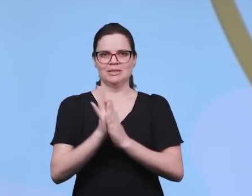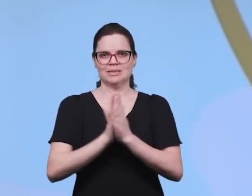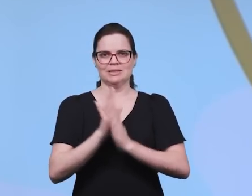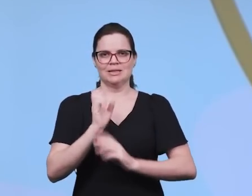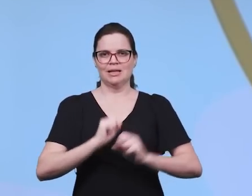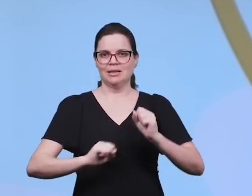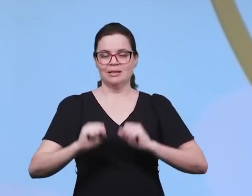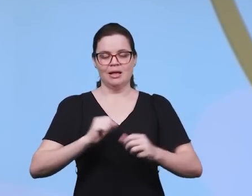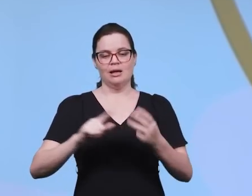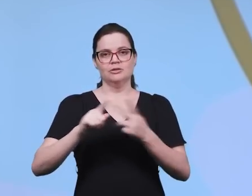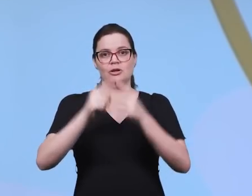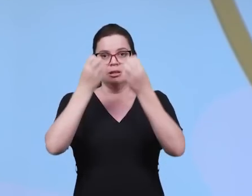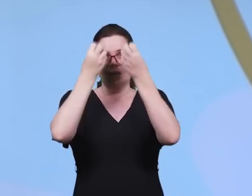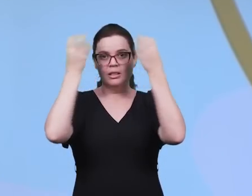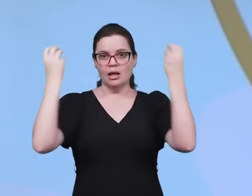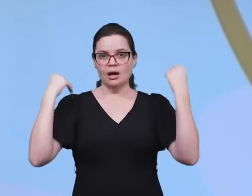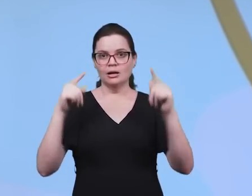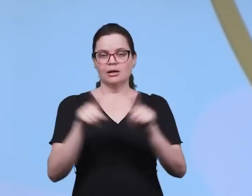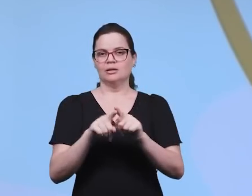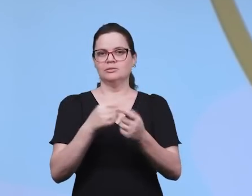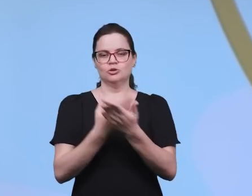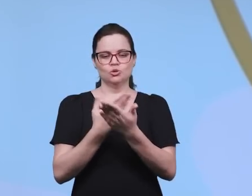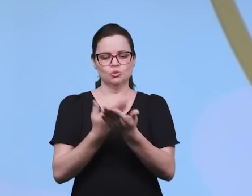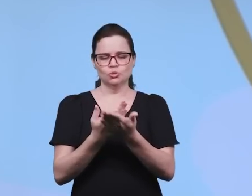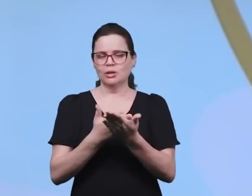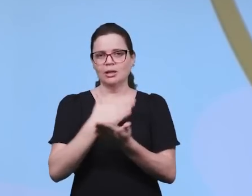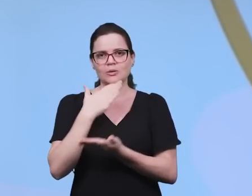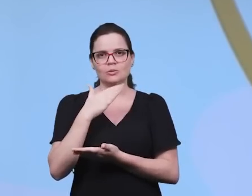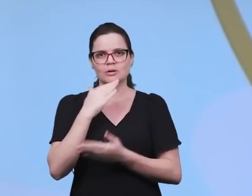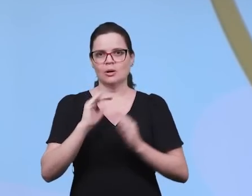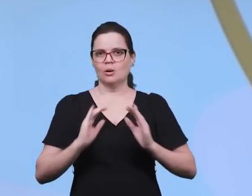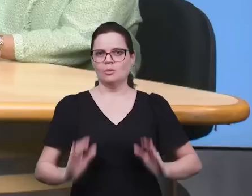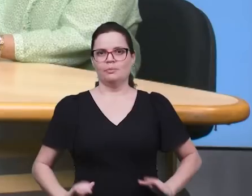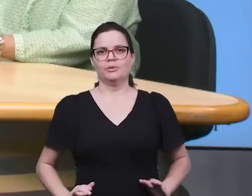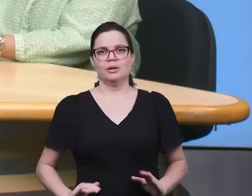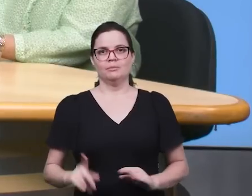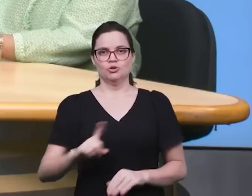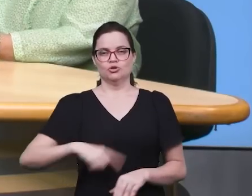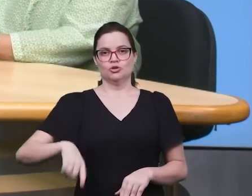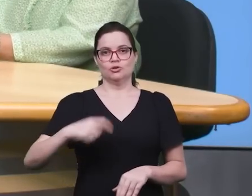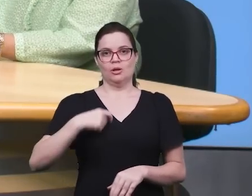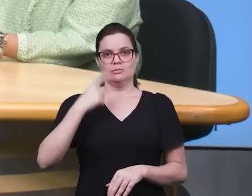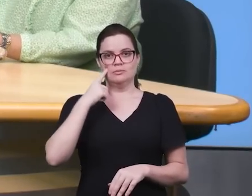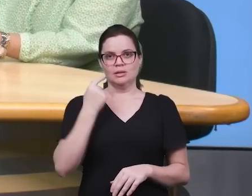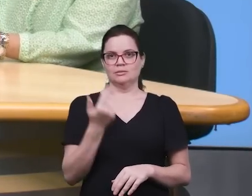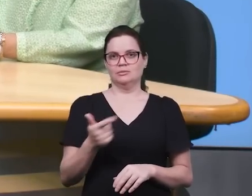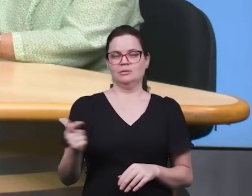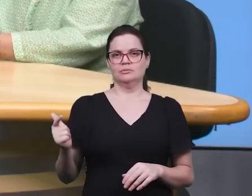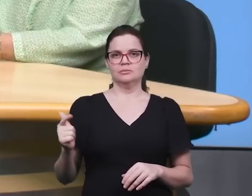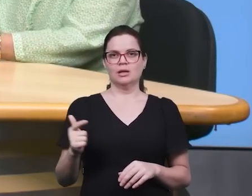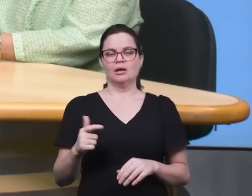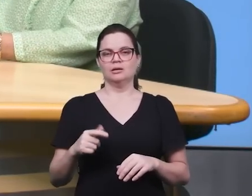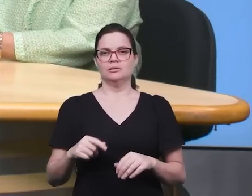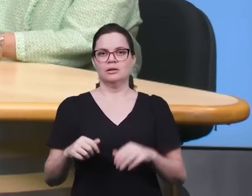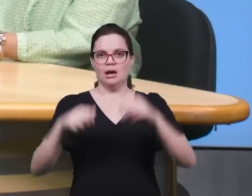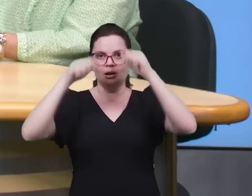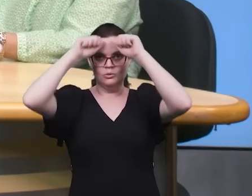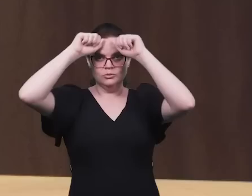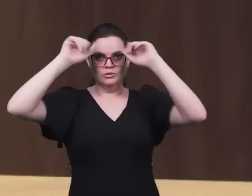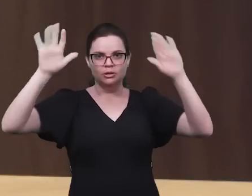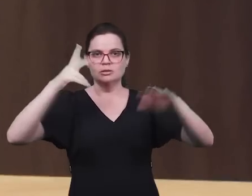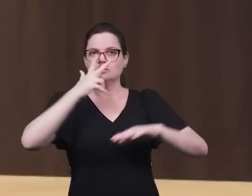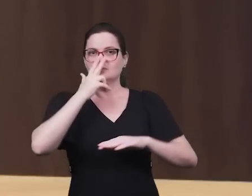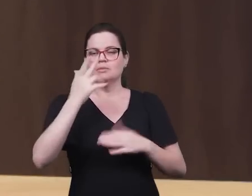com um prejuízo muito grave, dificuldades nos estudos. Comportamentos que para nós, que não têm o autismo,